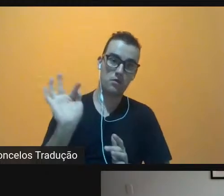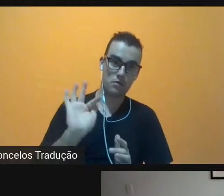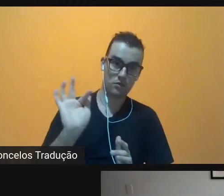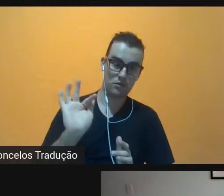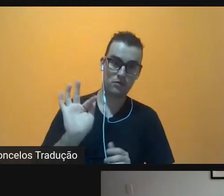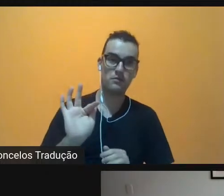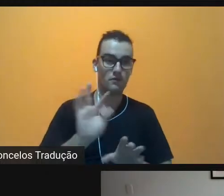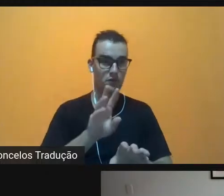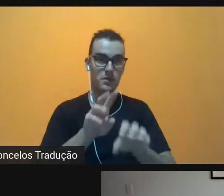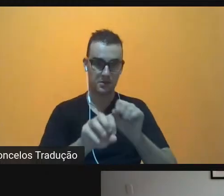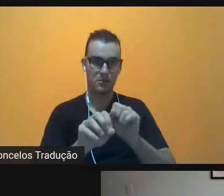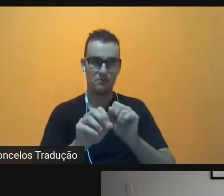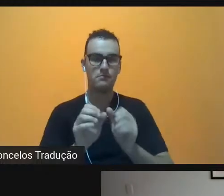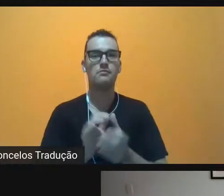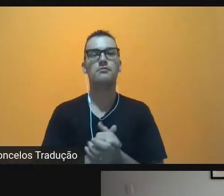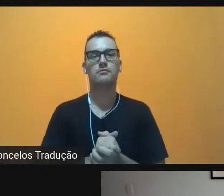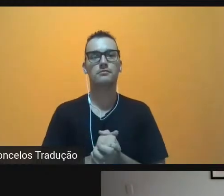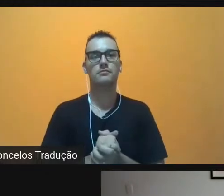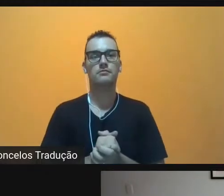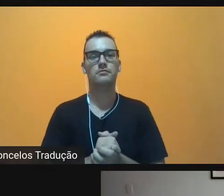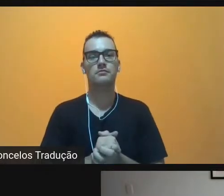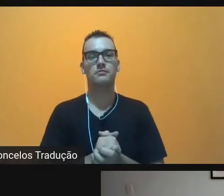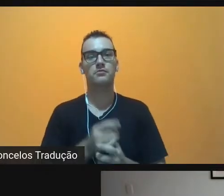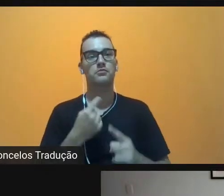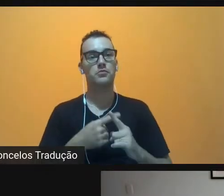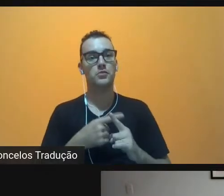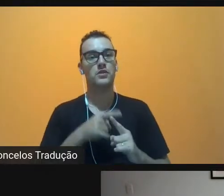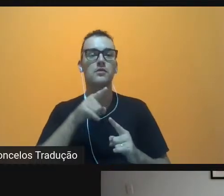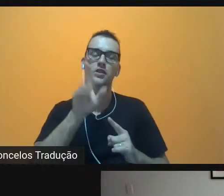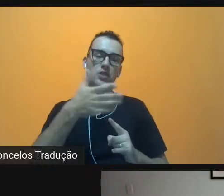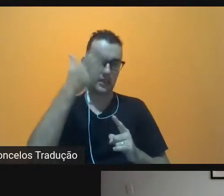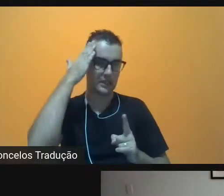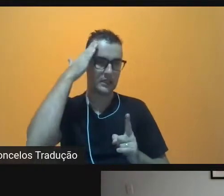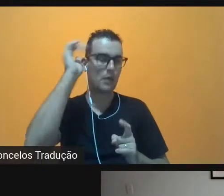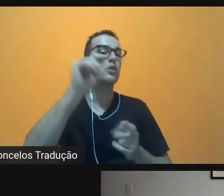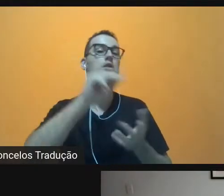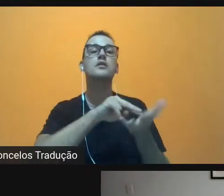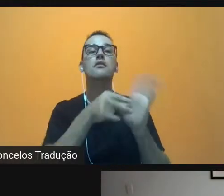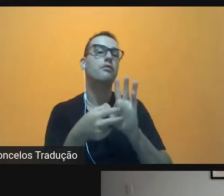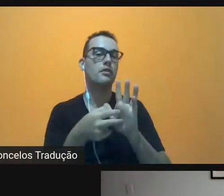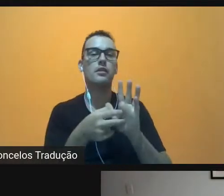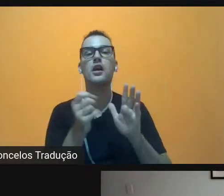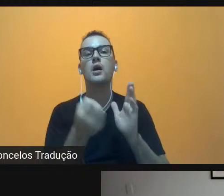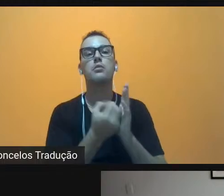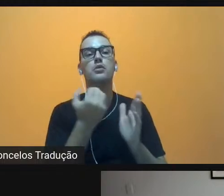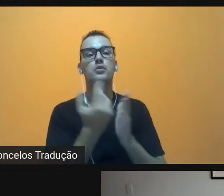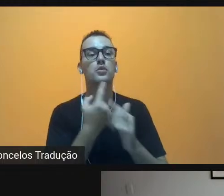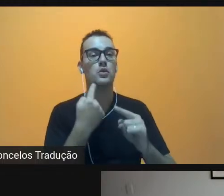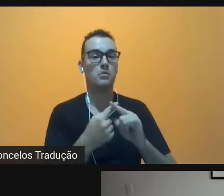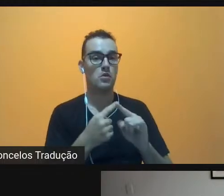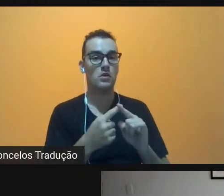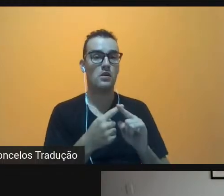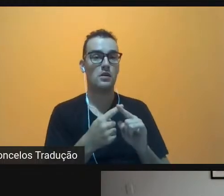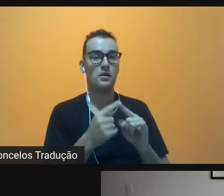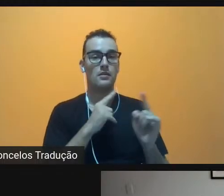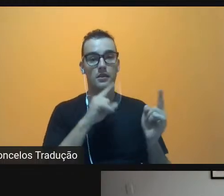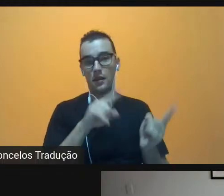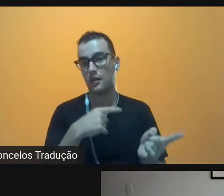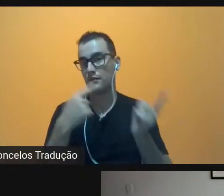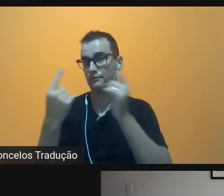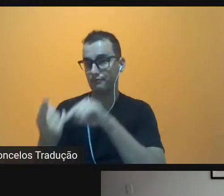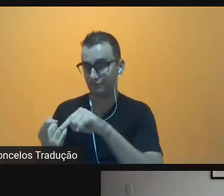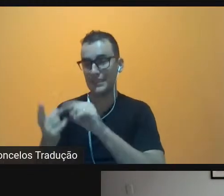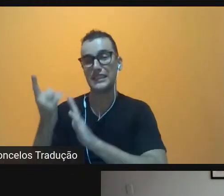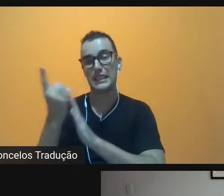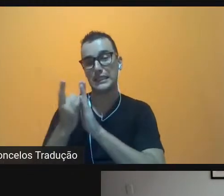de ter mais claro o que é o produto e talvez uma dificuldade com a questão da dissertação,